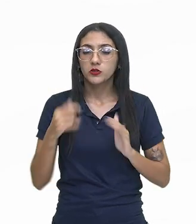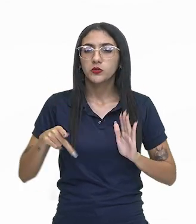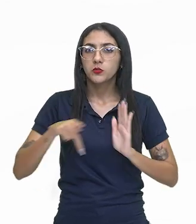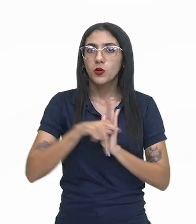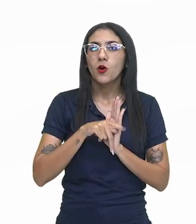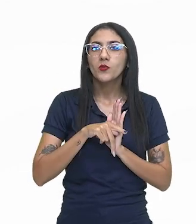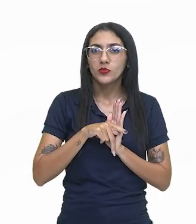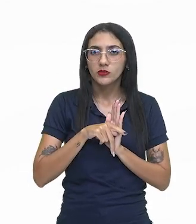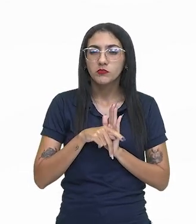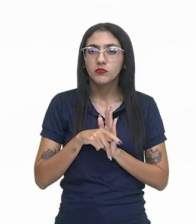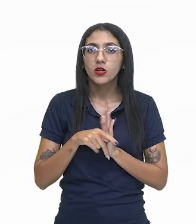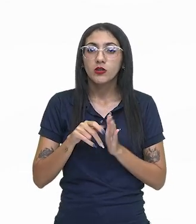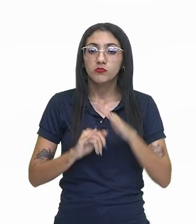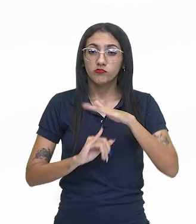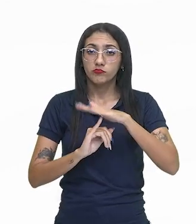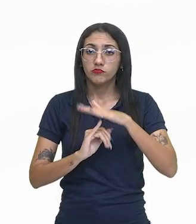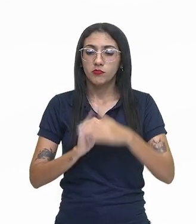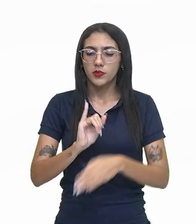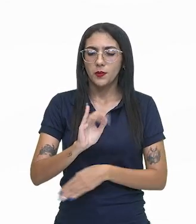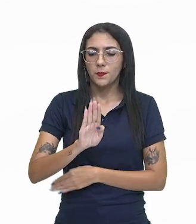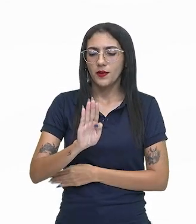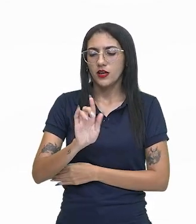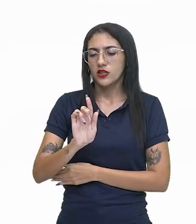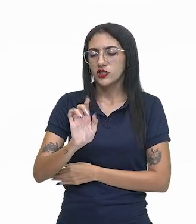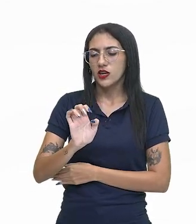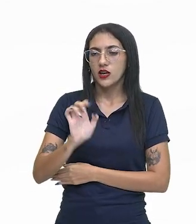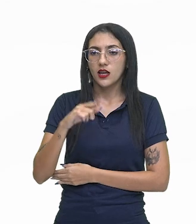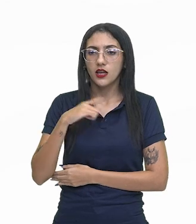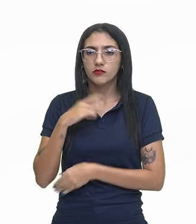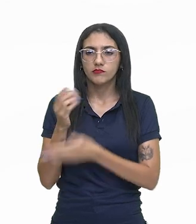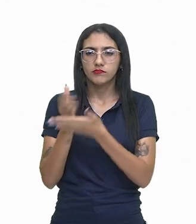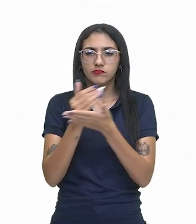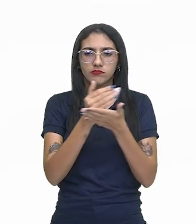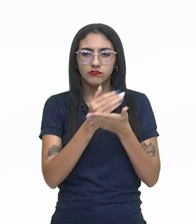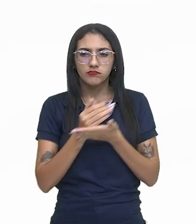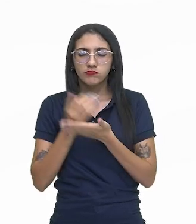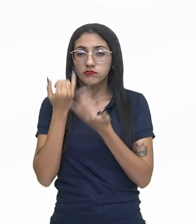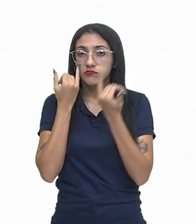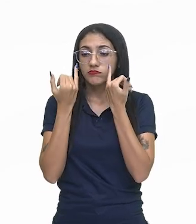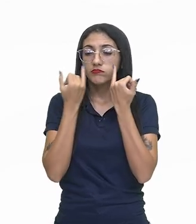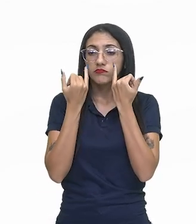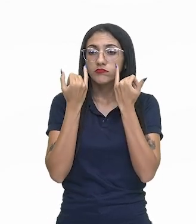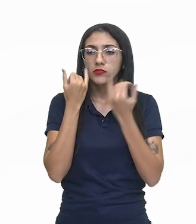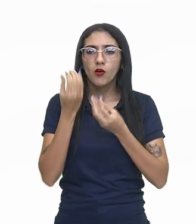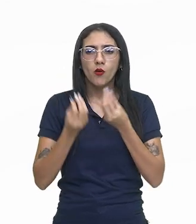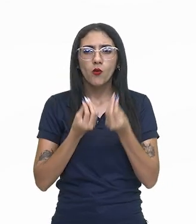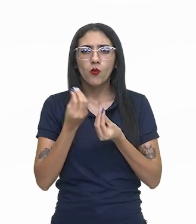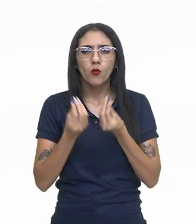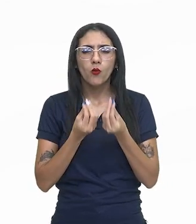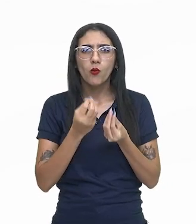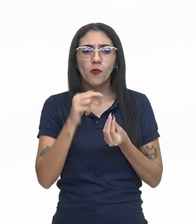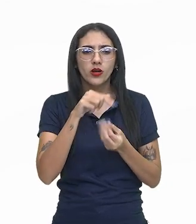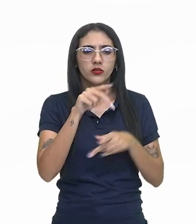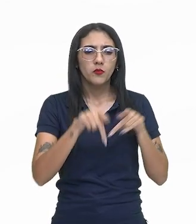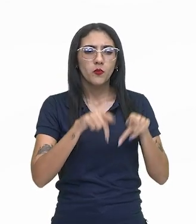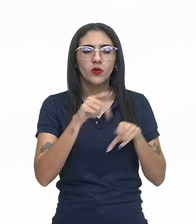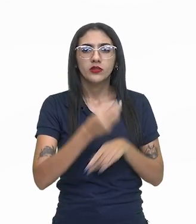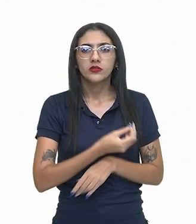o IBGE, principalmente, né? Ele traz essa informação sobre como é que está aquela população naquele momento. E